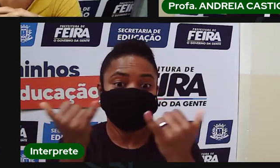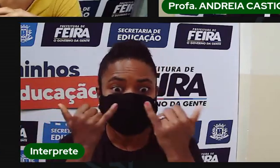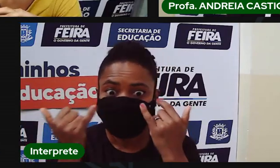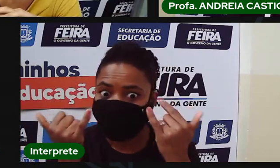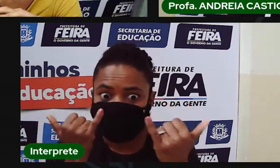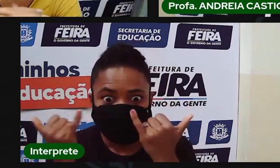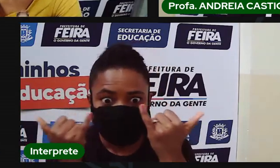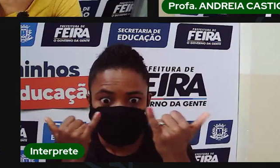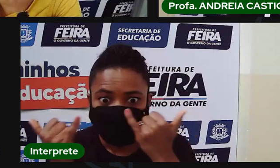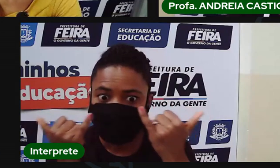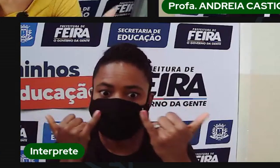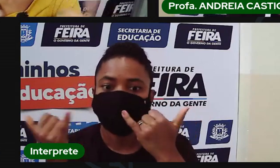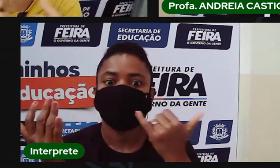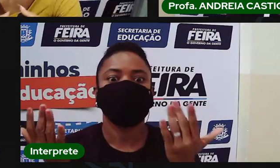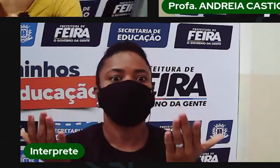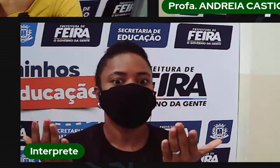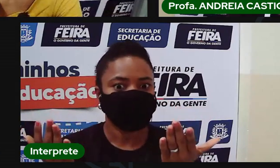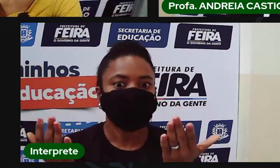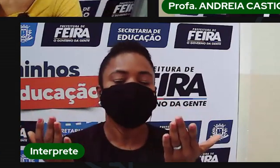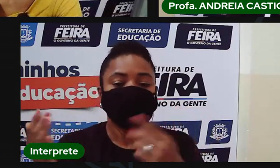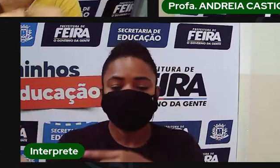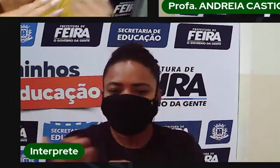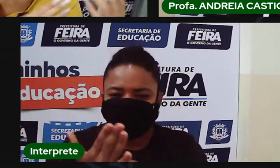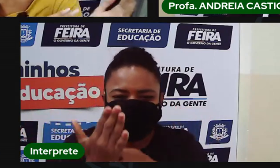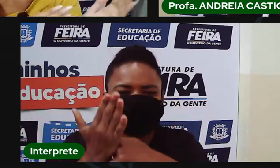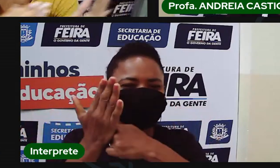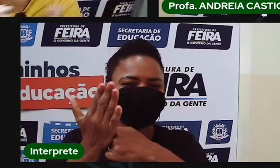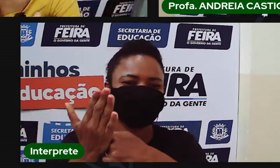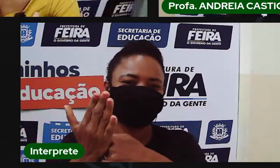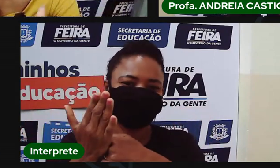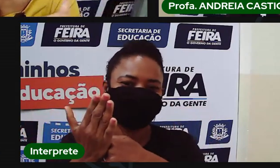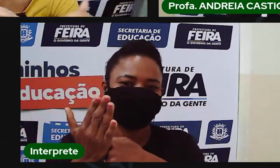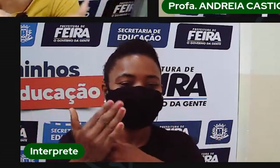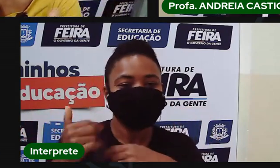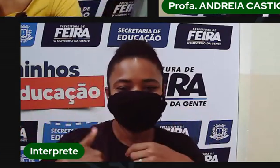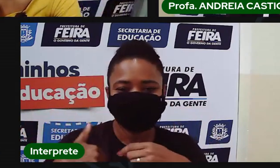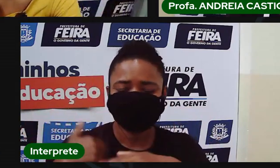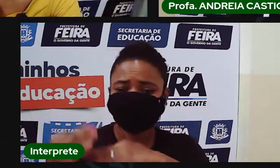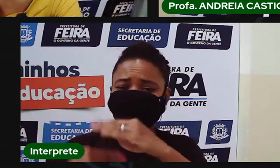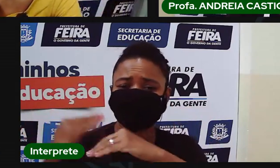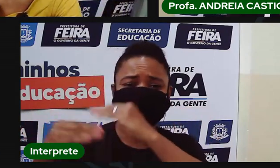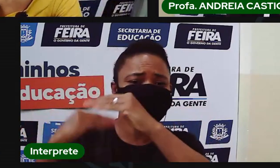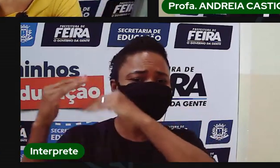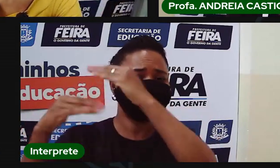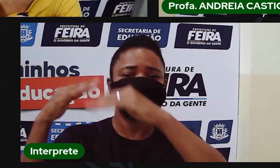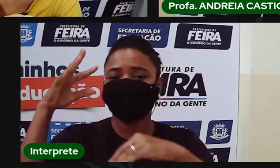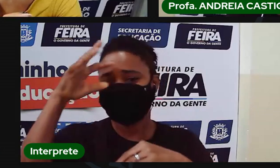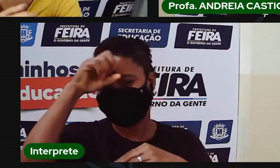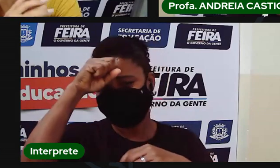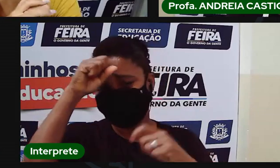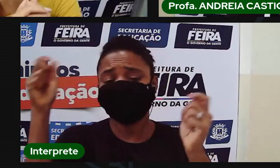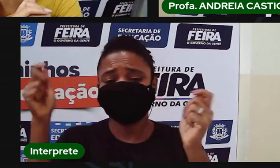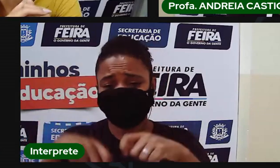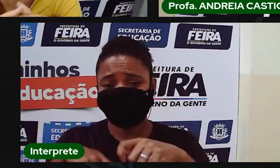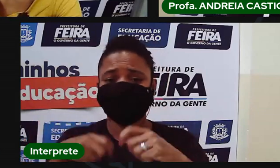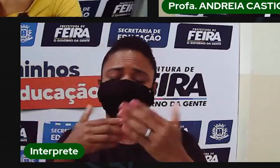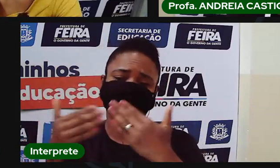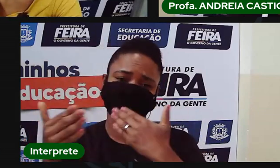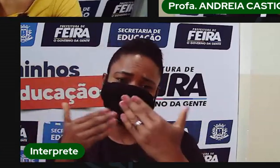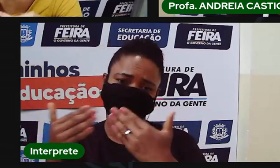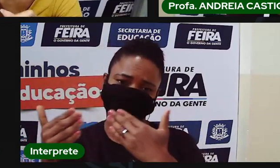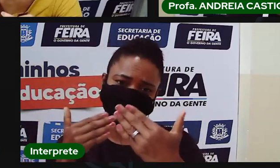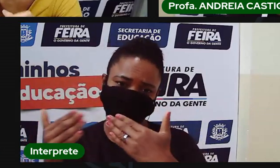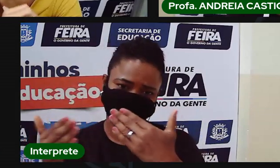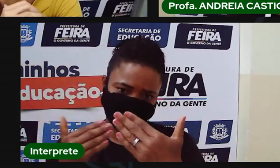informação, algo que vai contribuir também para o nosso processo, para o nosso aprendizado. E quando minha mãe falou dos